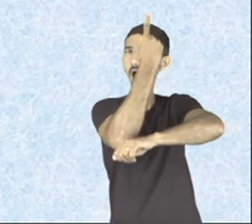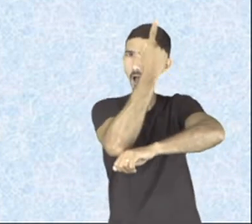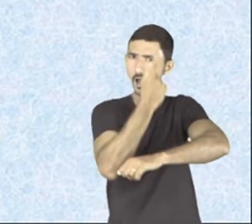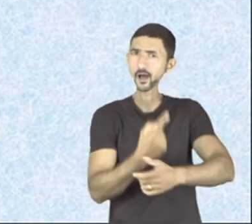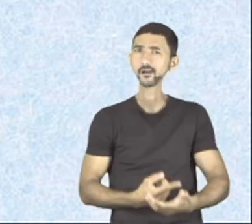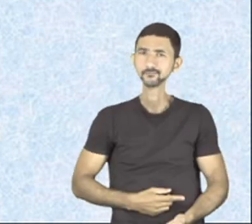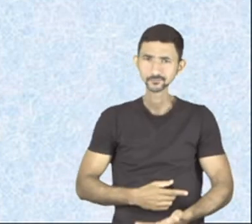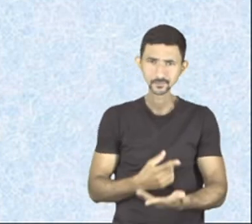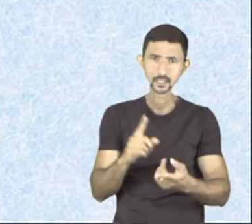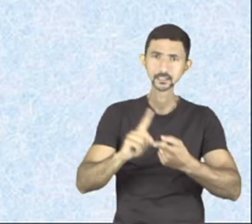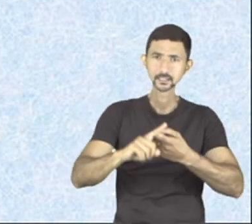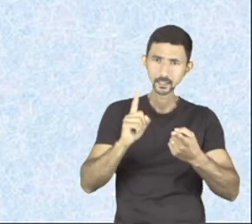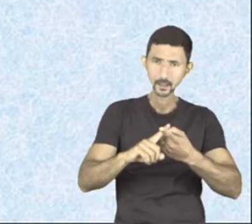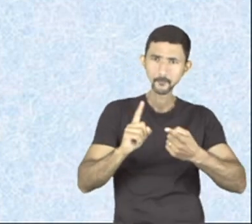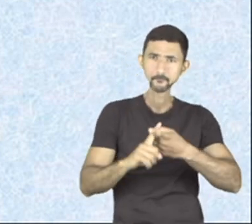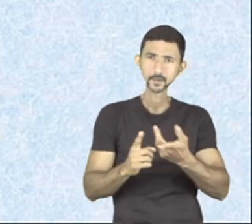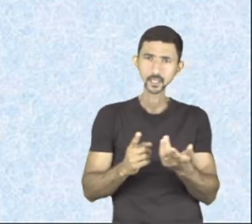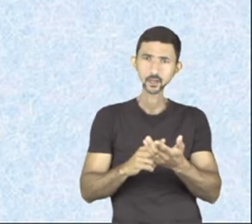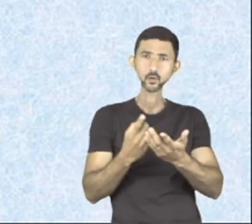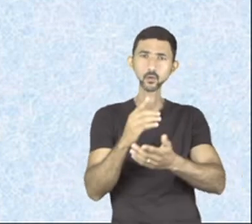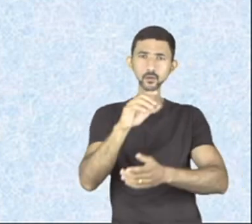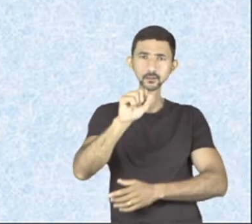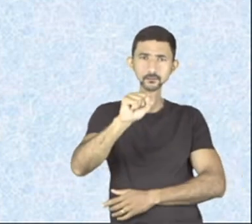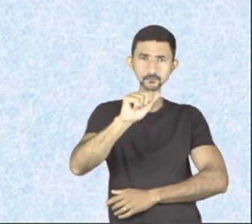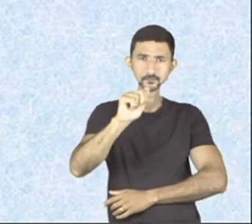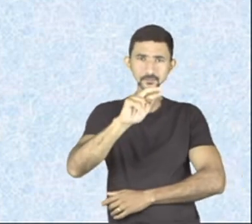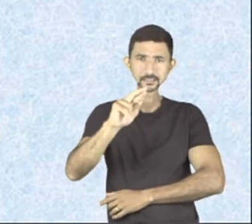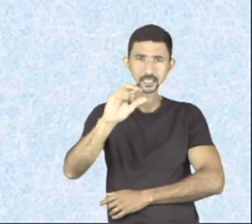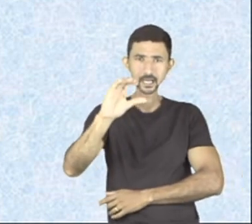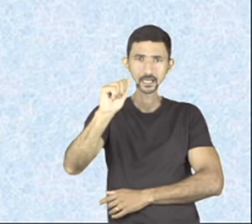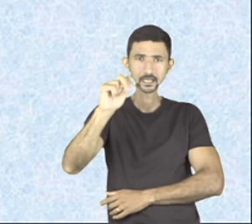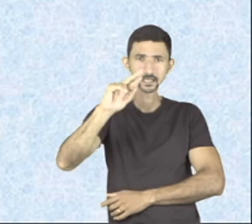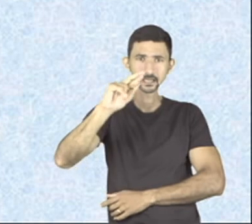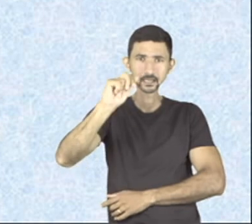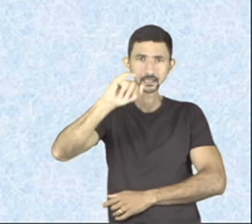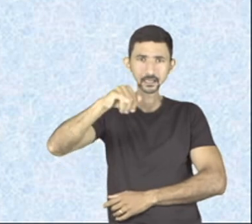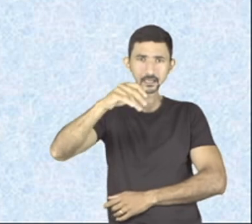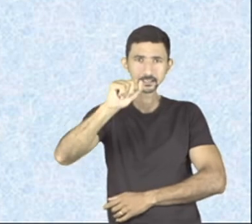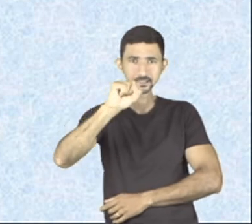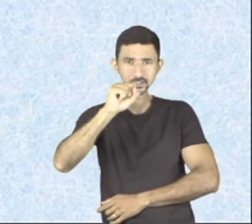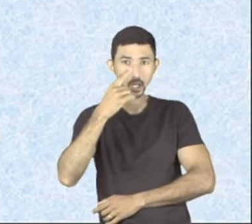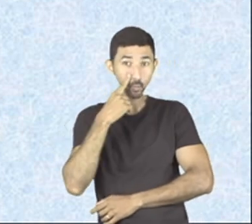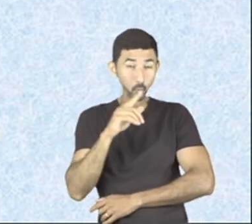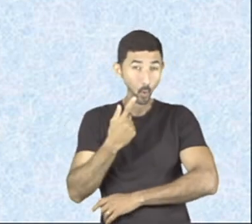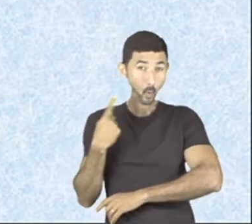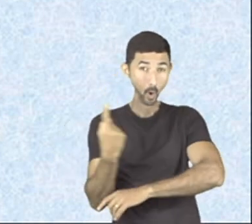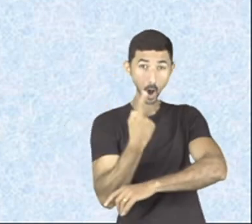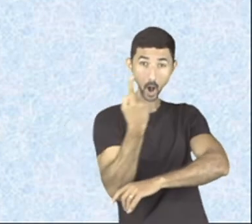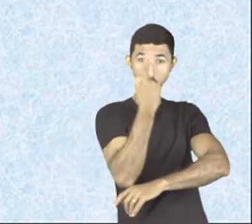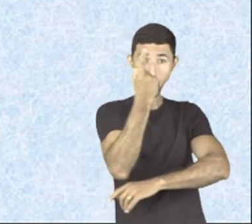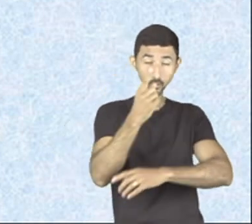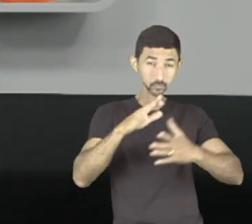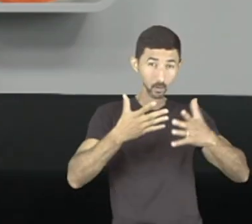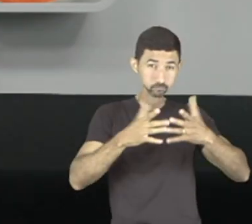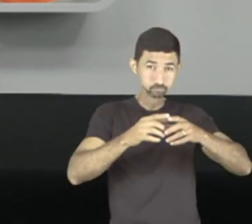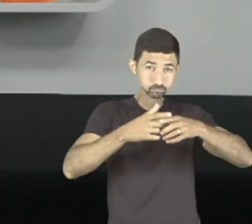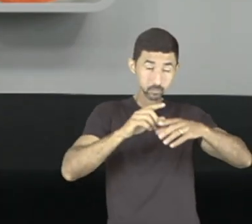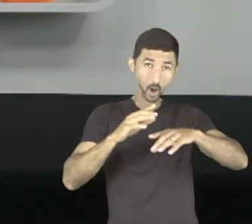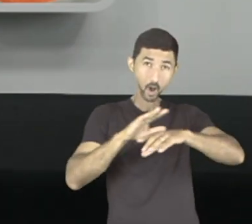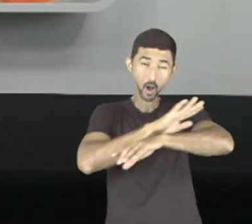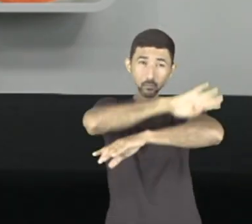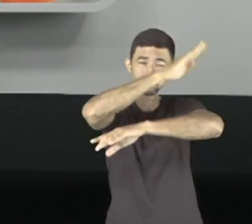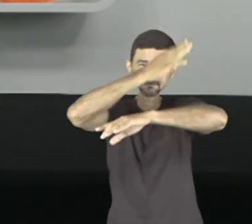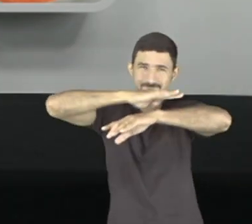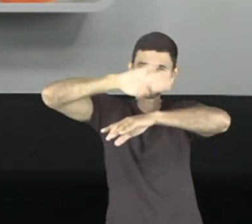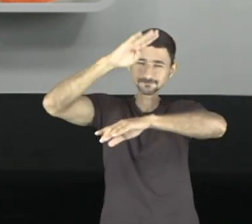com aproximadamente 770 metros de altura, ok? Então, volta aqui comigo. Olha só,